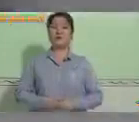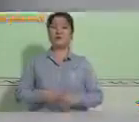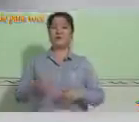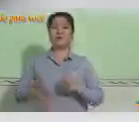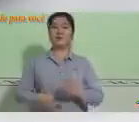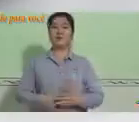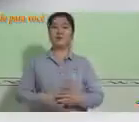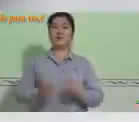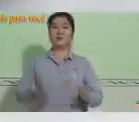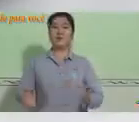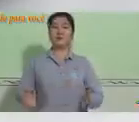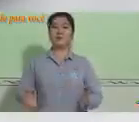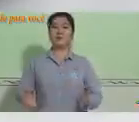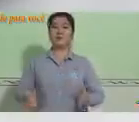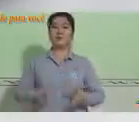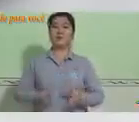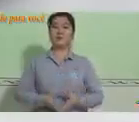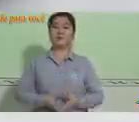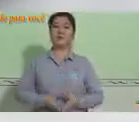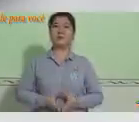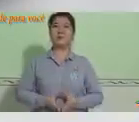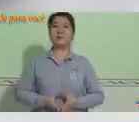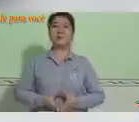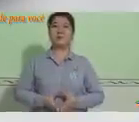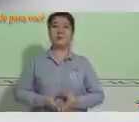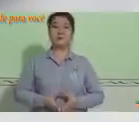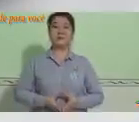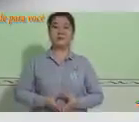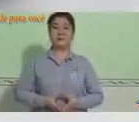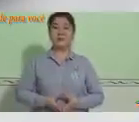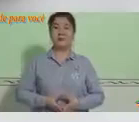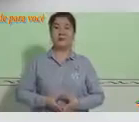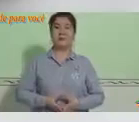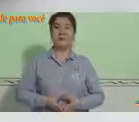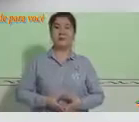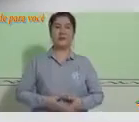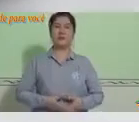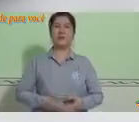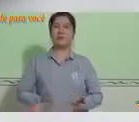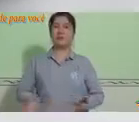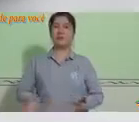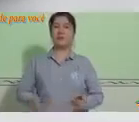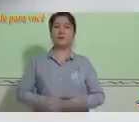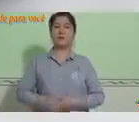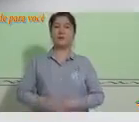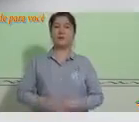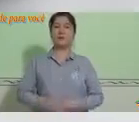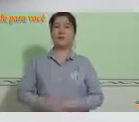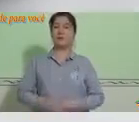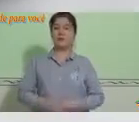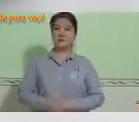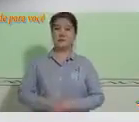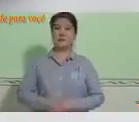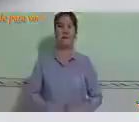estiver totalmente curada, M A S O I D L E que seja feito ainda na infância, porque senão as marcas podem se